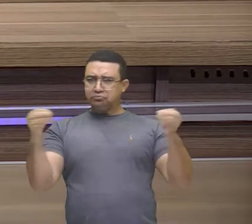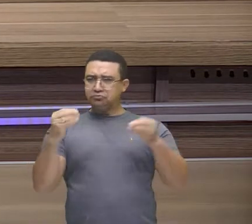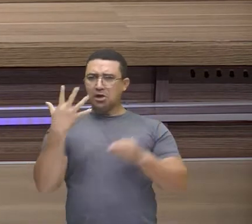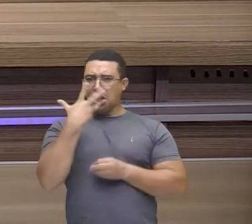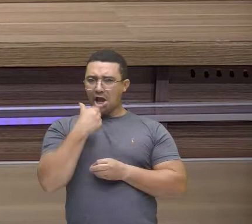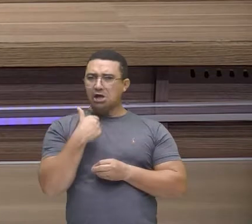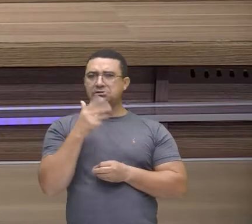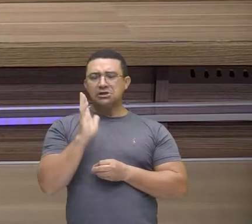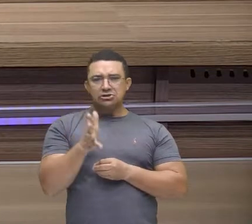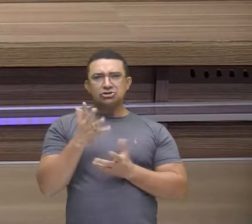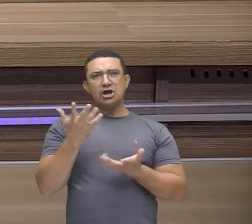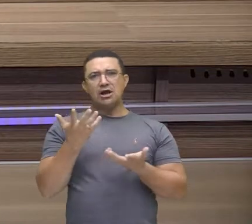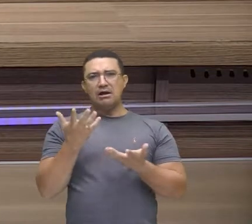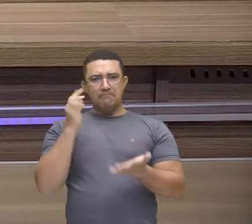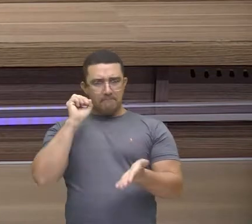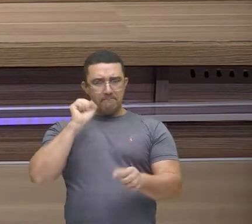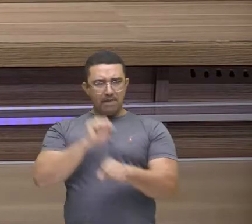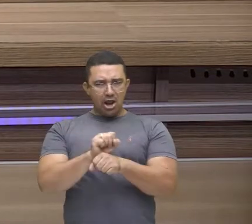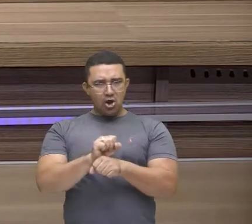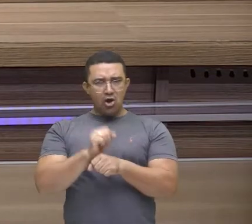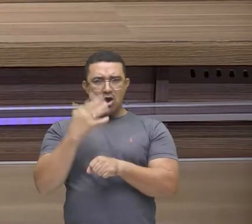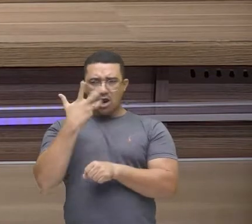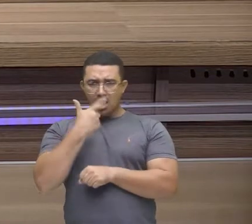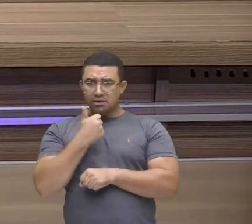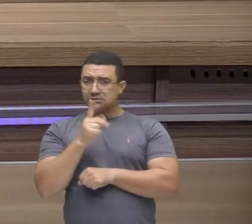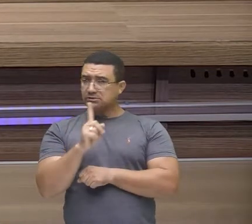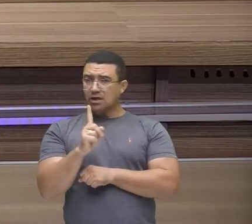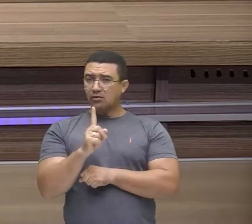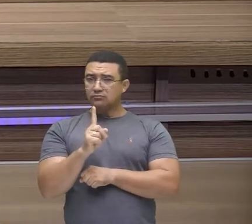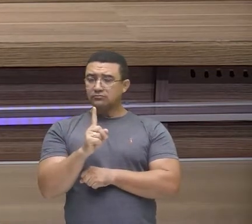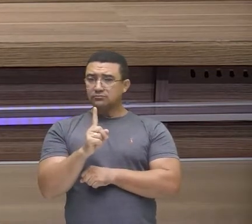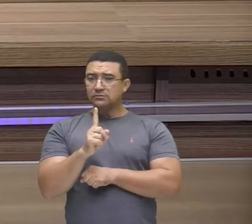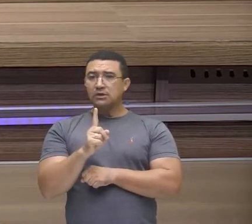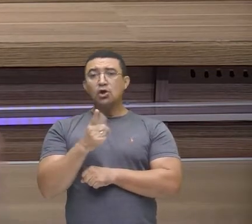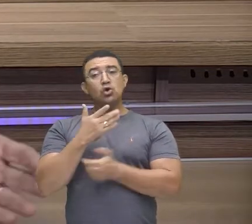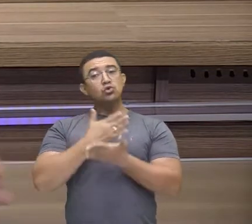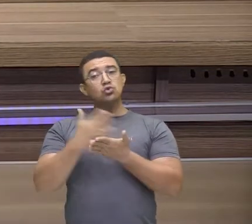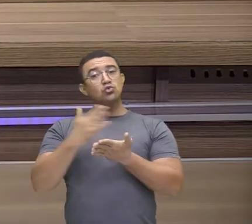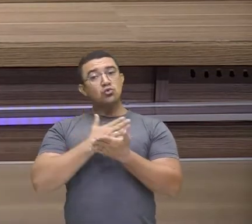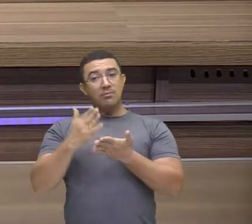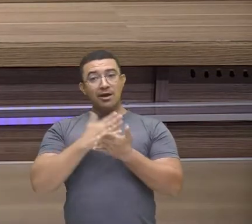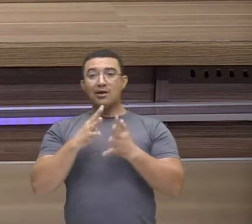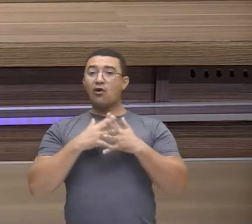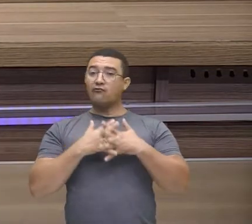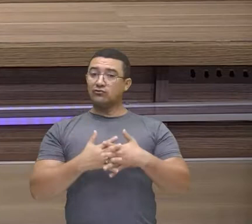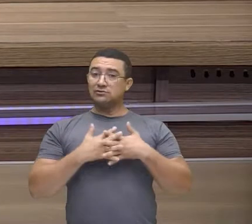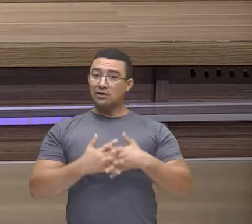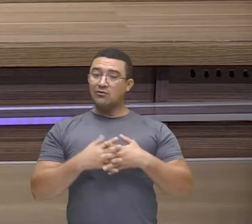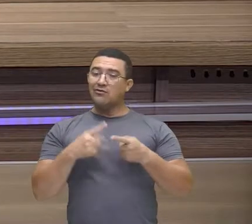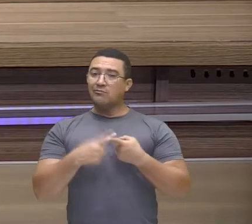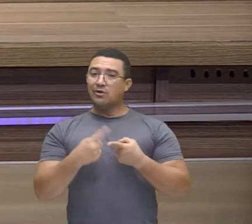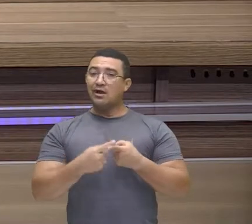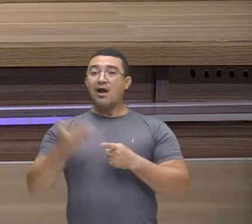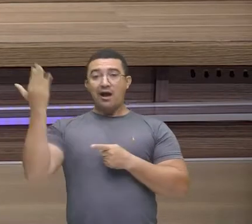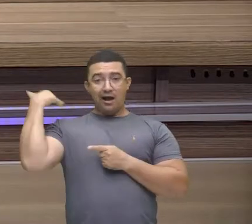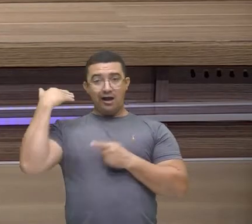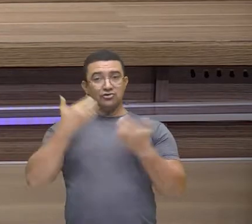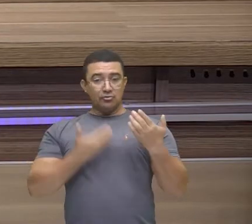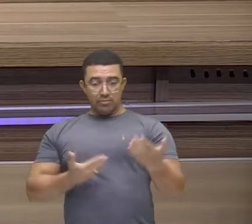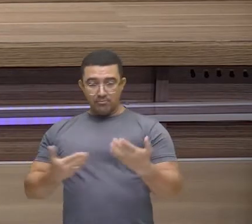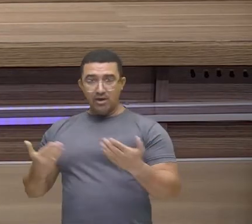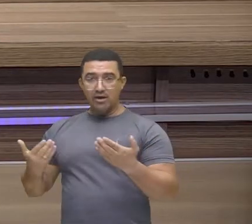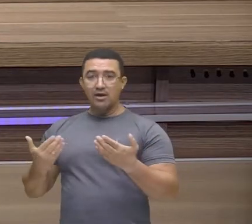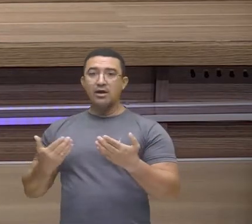quando começam os conflitos, por quê? Porque vai haver uma transformação do corpo. Era bebê, virou criança, agora virou